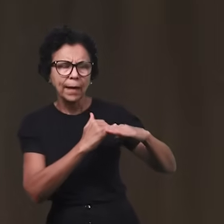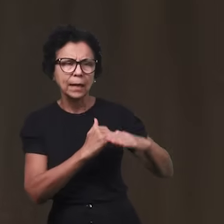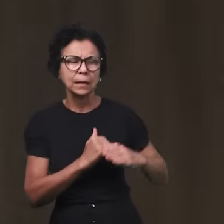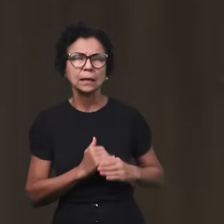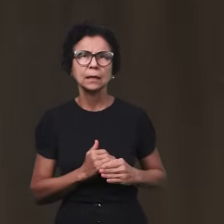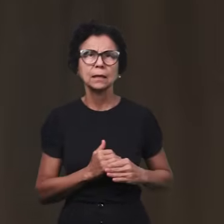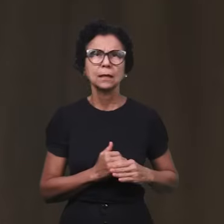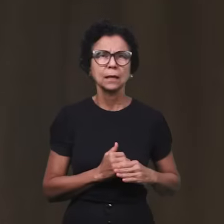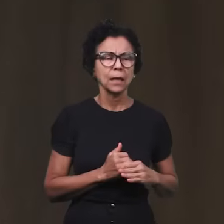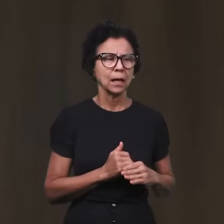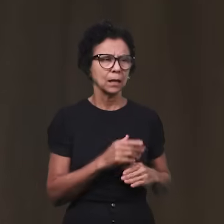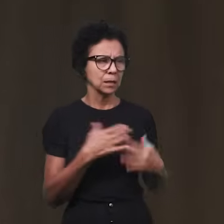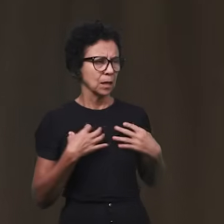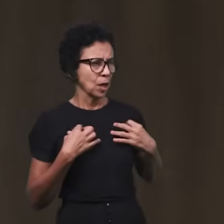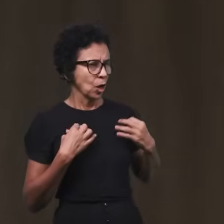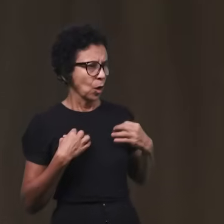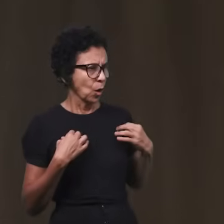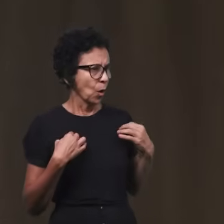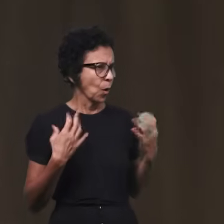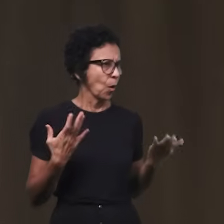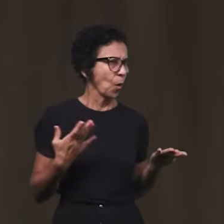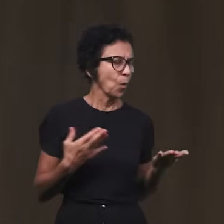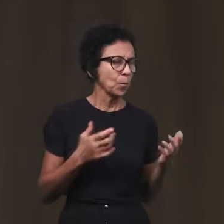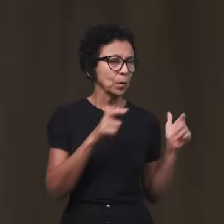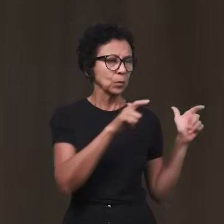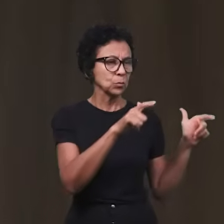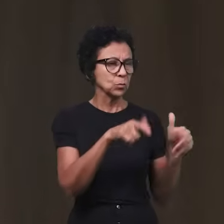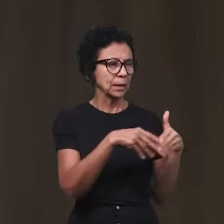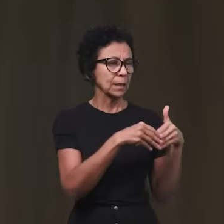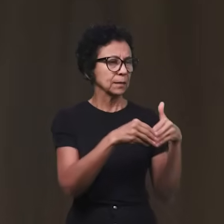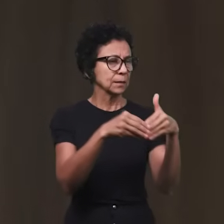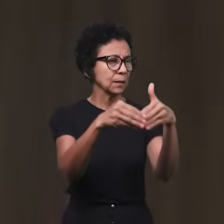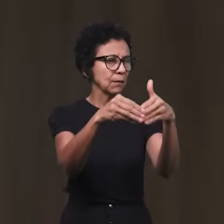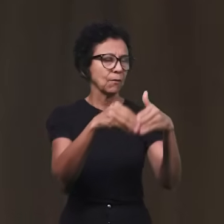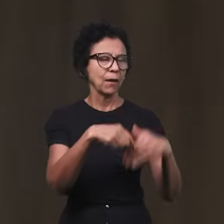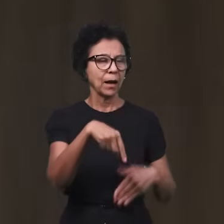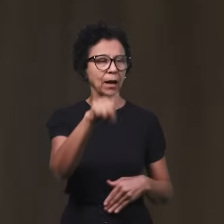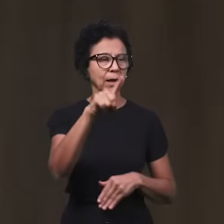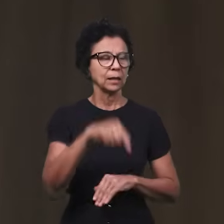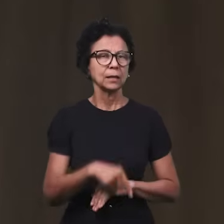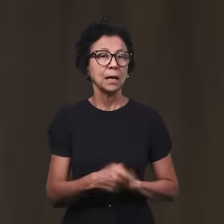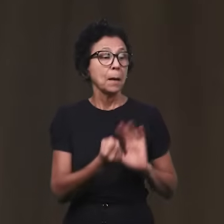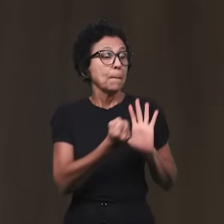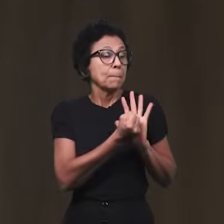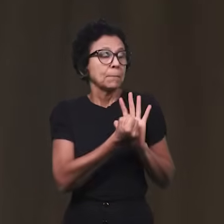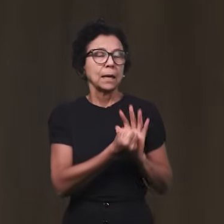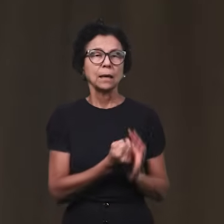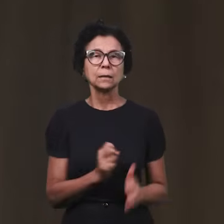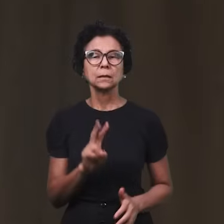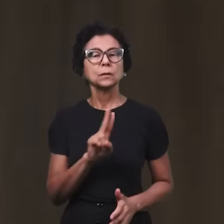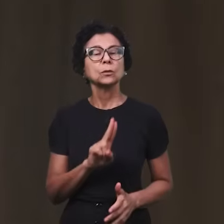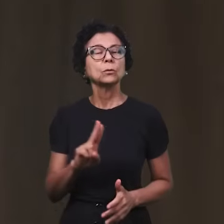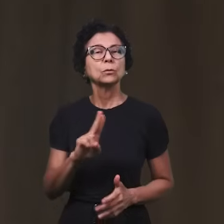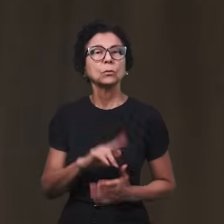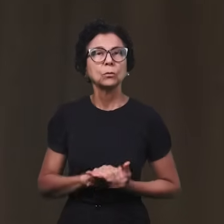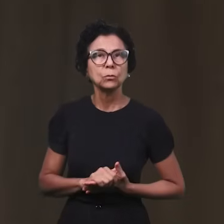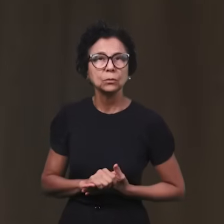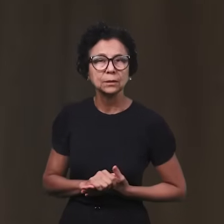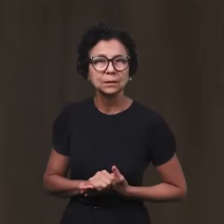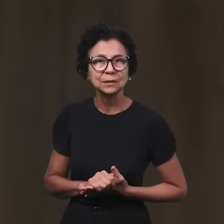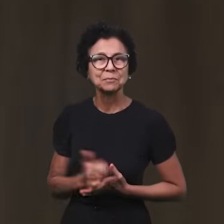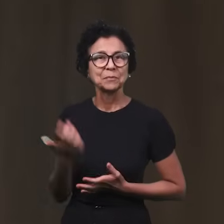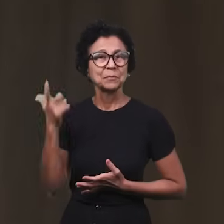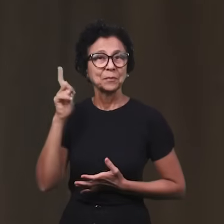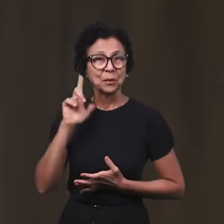uma influencer, como ela se veste, o que ela faz com os filhos, os lugares que ela vai, as marcas que ela usa. Mas para alcançar